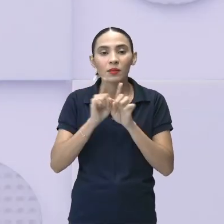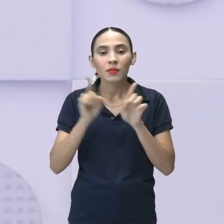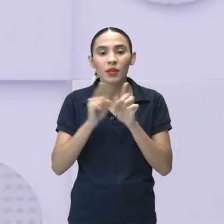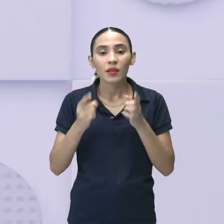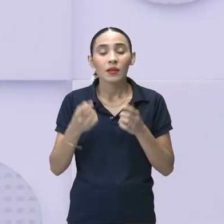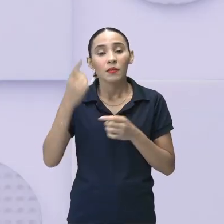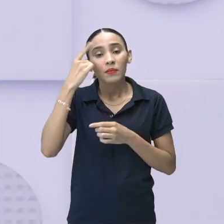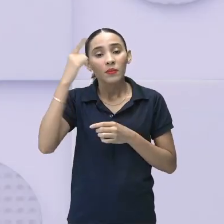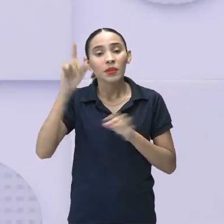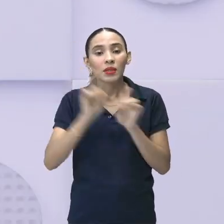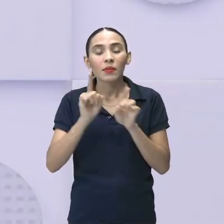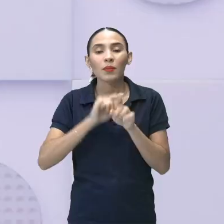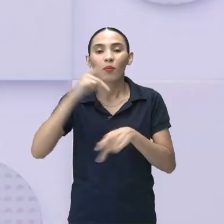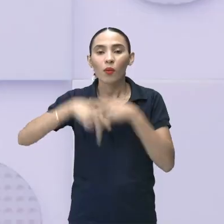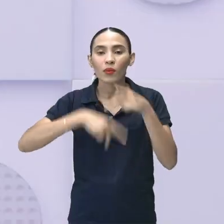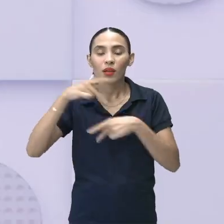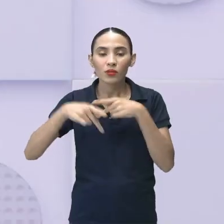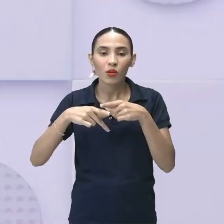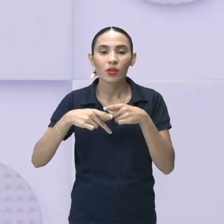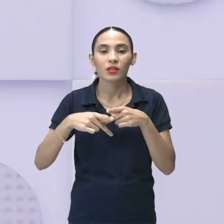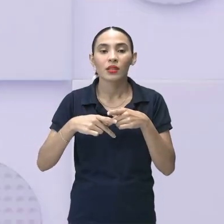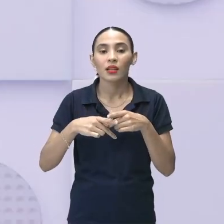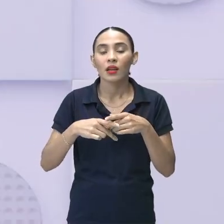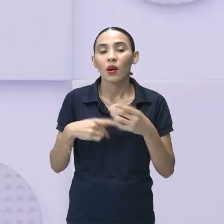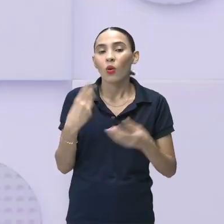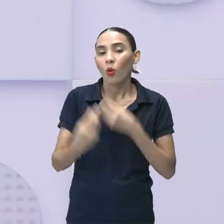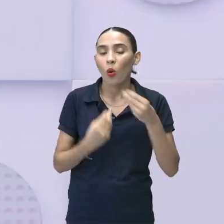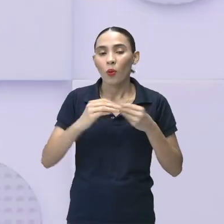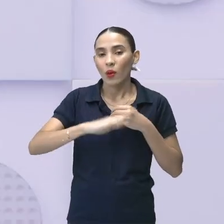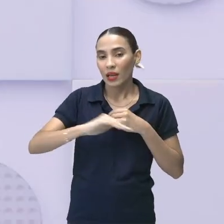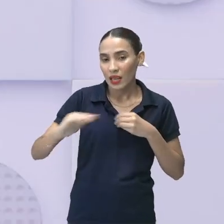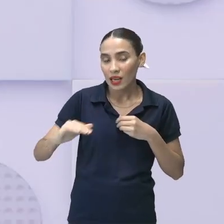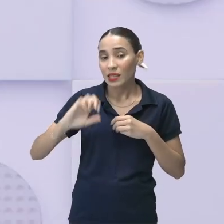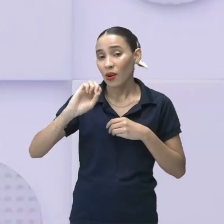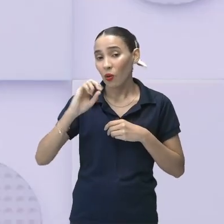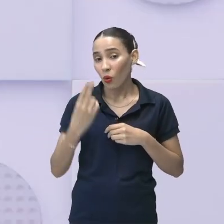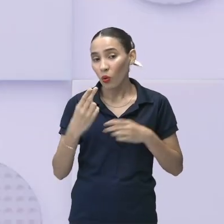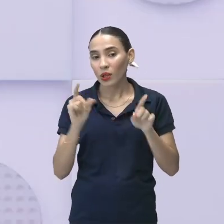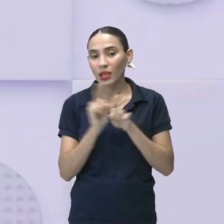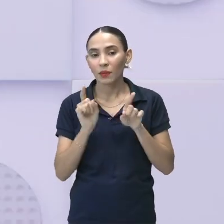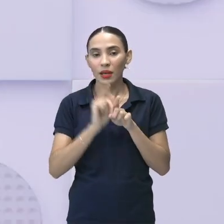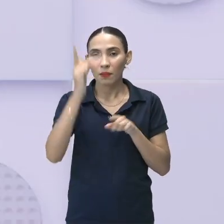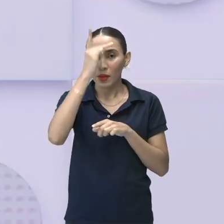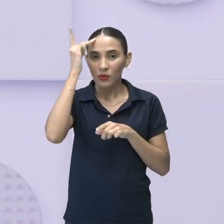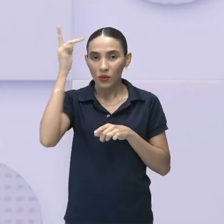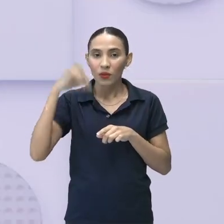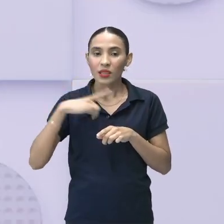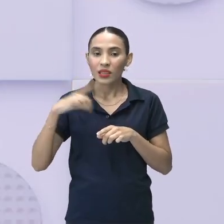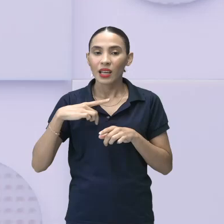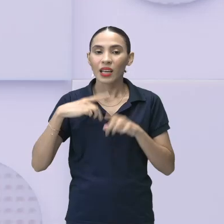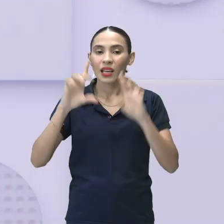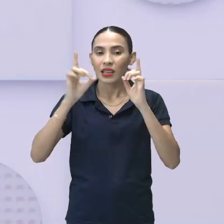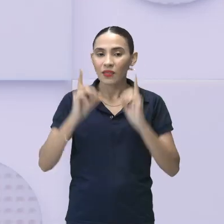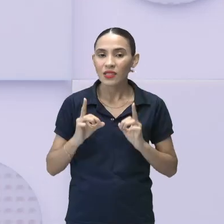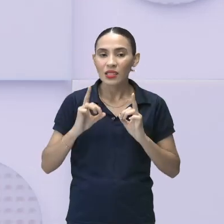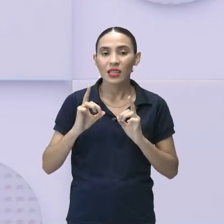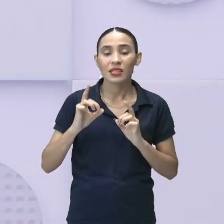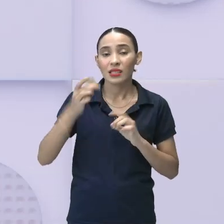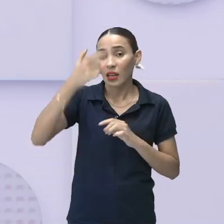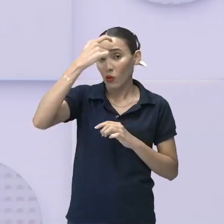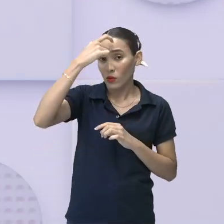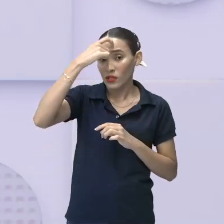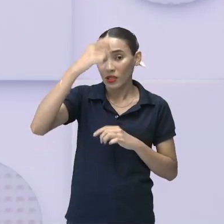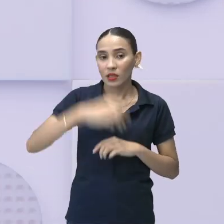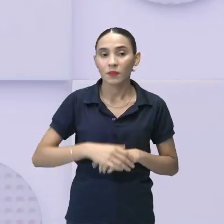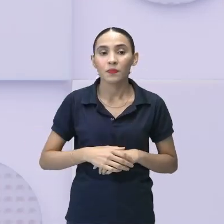Também um outro ponto que é muito importante recapitular é a coleta e o uso dos dados pessoais de saúde por empresas ou até